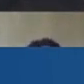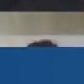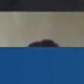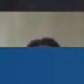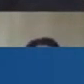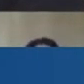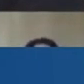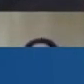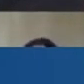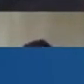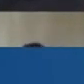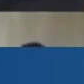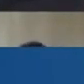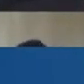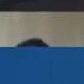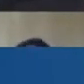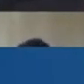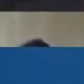Naturalmente, há